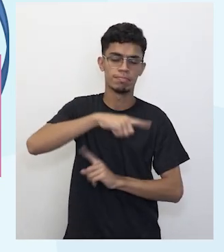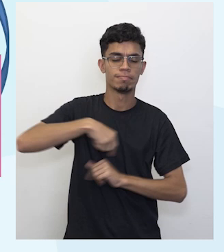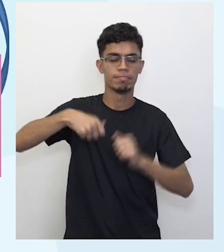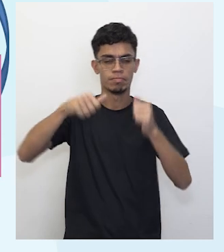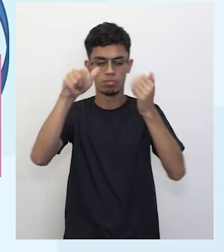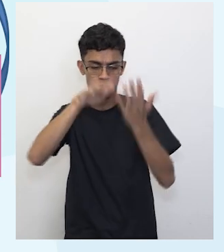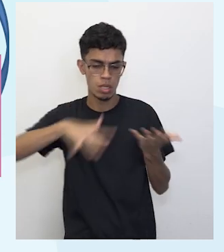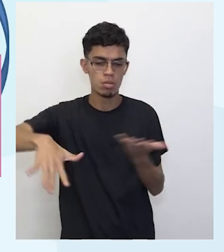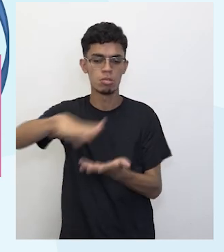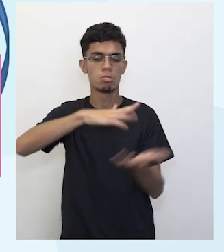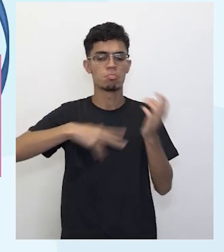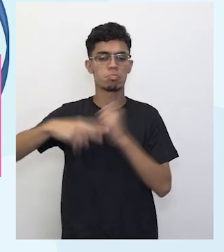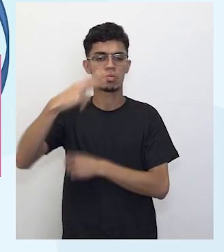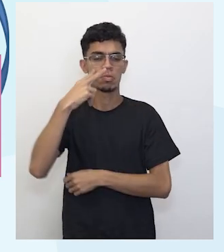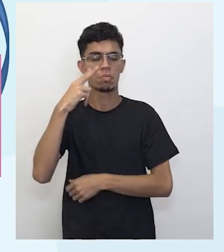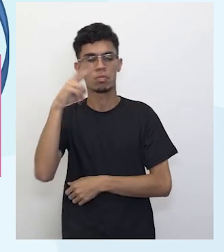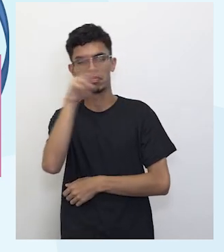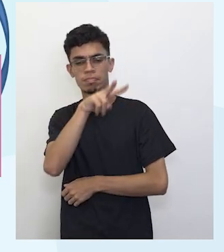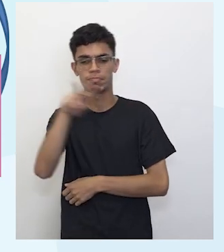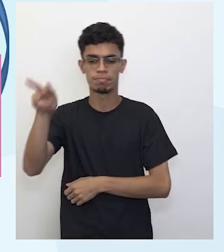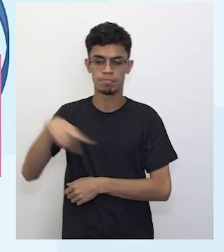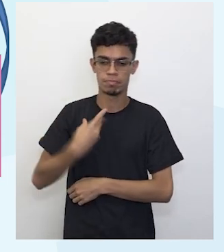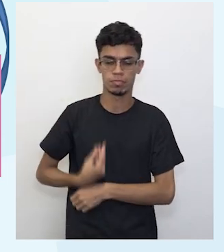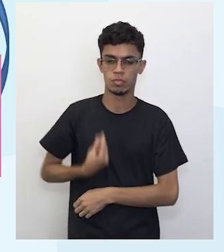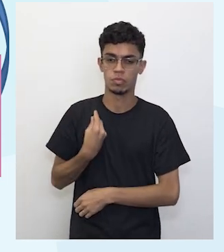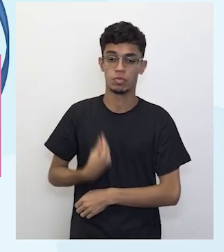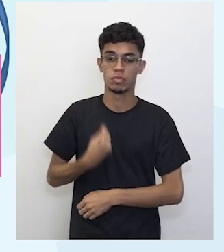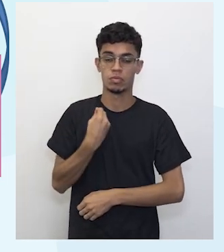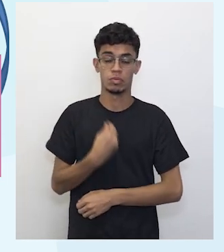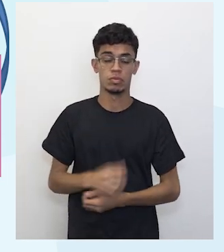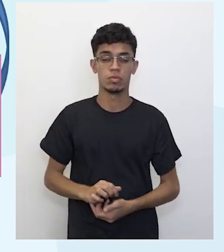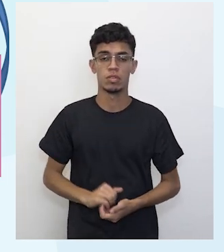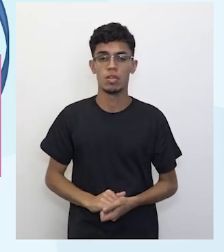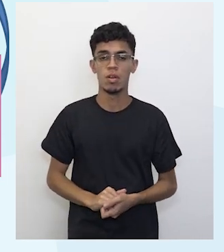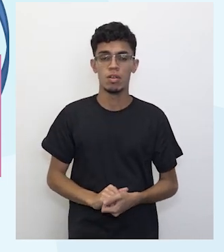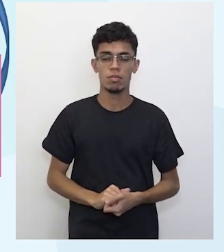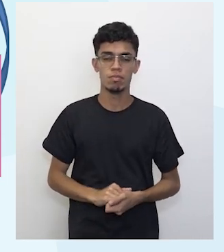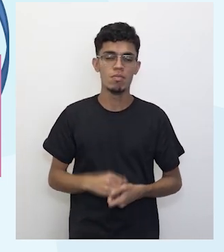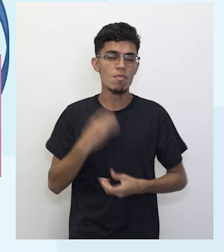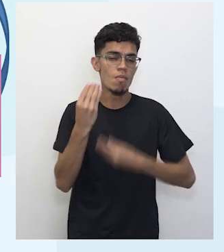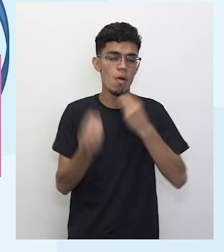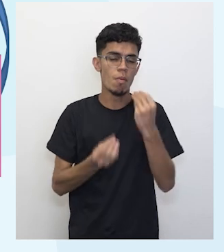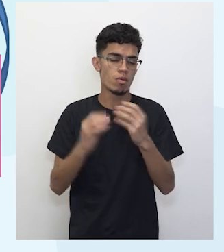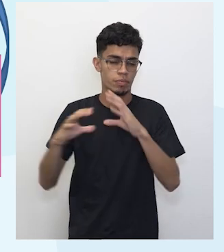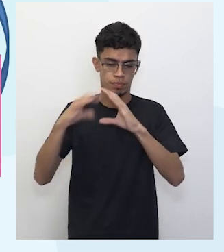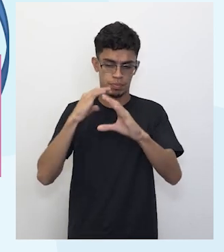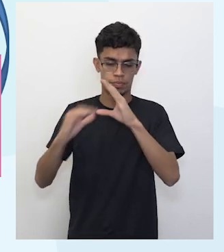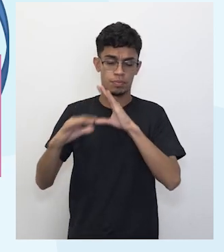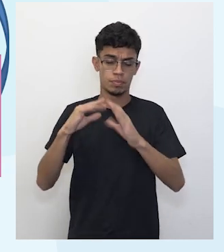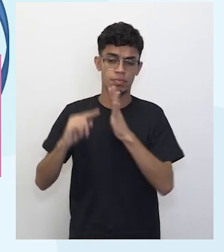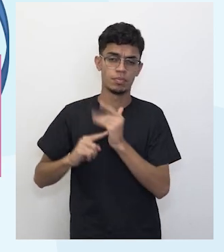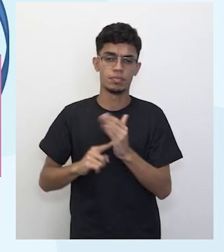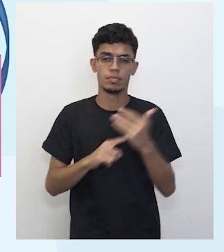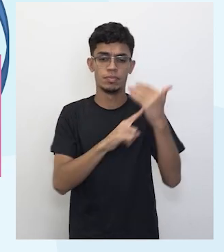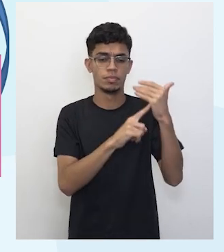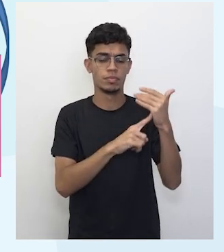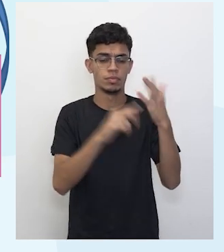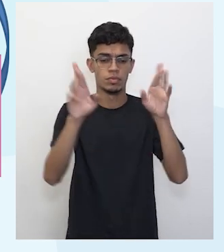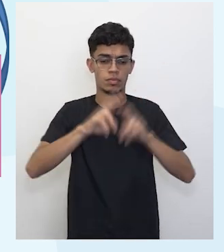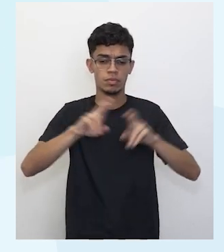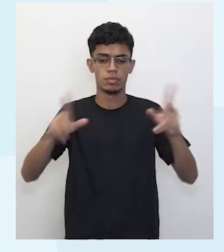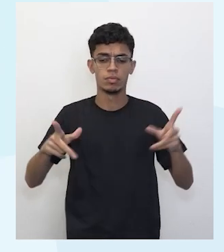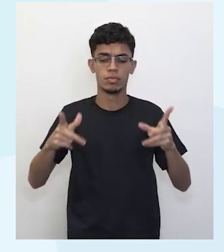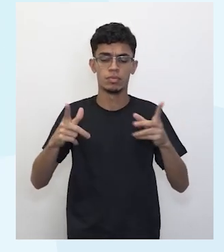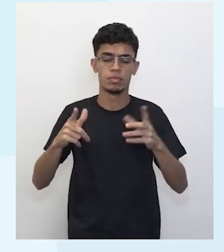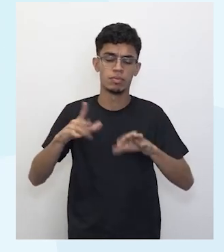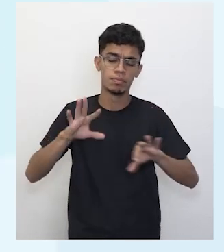a partir dessas lentes que nós vivemos aí, inclusive nas formas de nos comunicarmos, nas tecnologias e nas diferentes maneiras